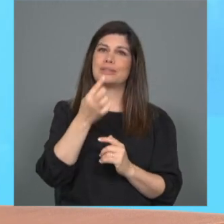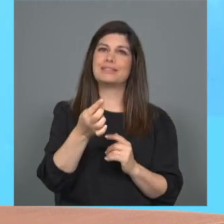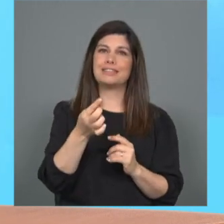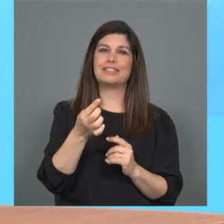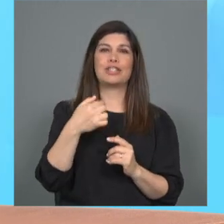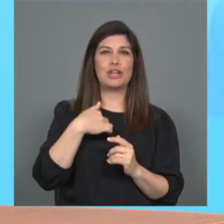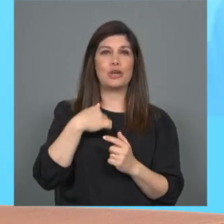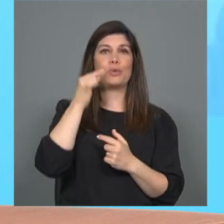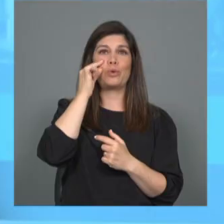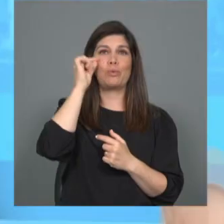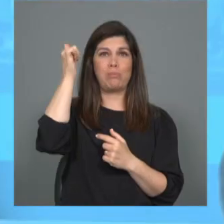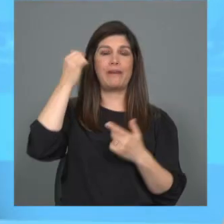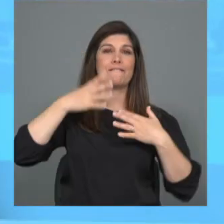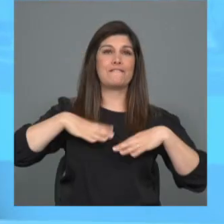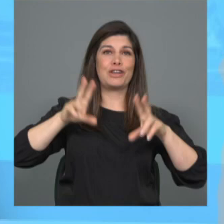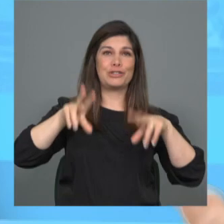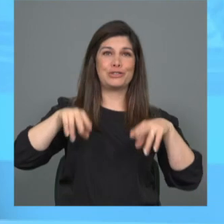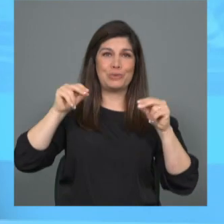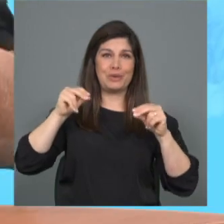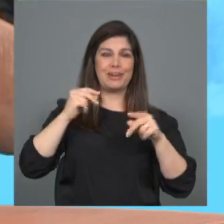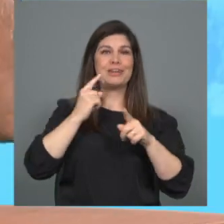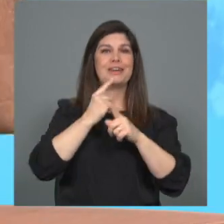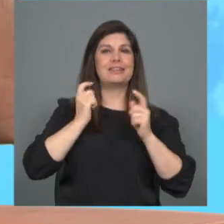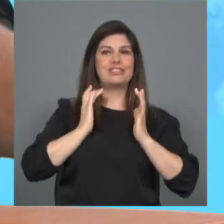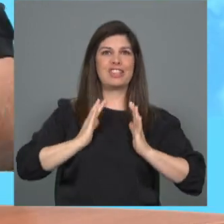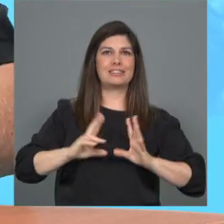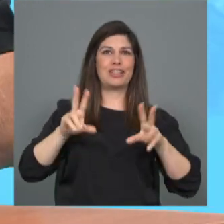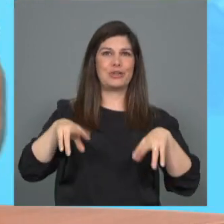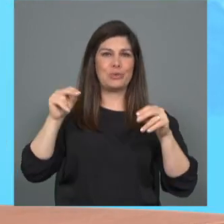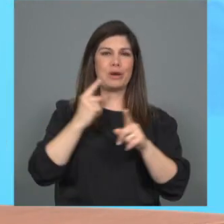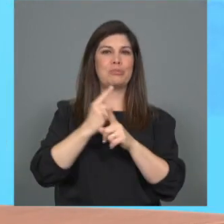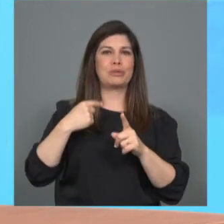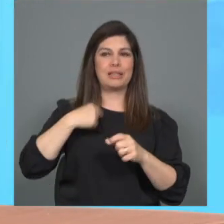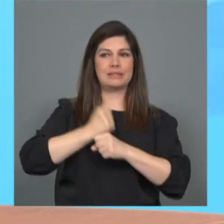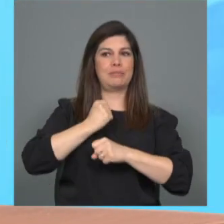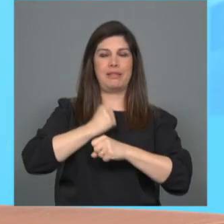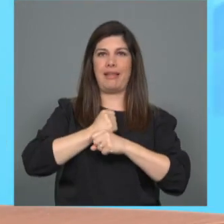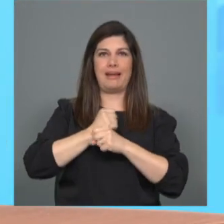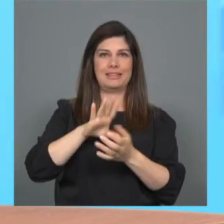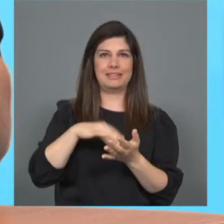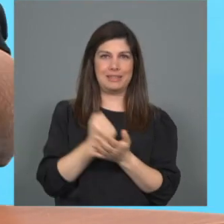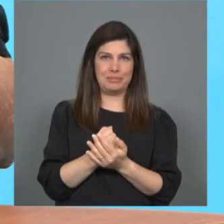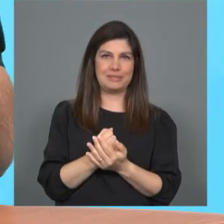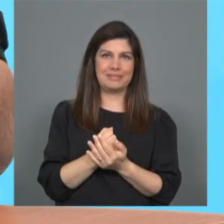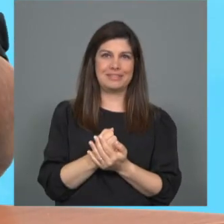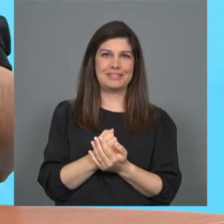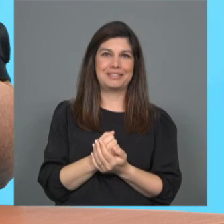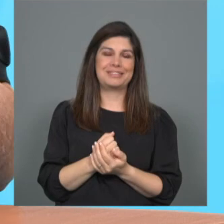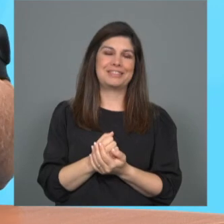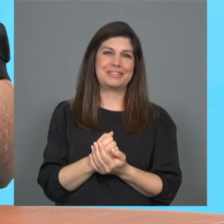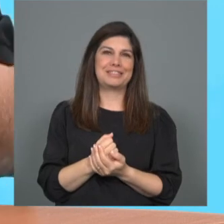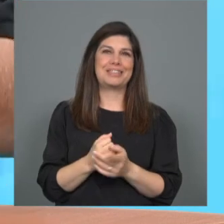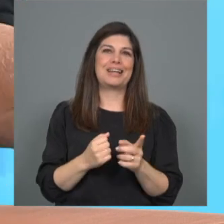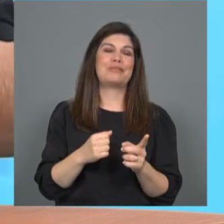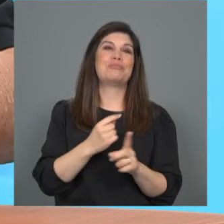a trabalhar, não descansamos. Mas isso era por causa daquelas pessoas que diziam que ao sábado não se podia fazer certas coisas e tal. Então o